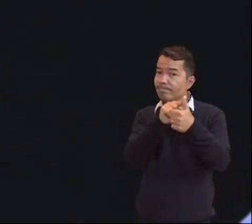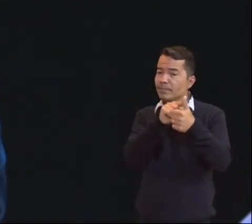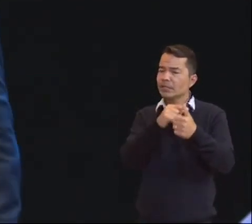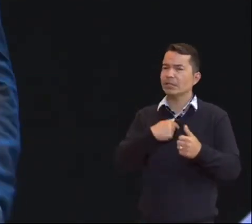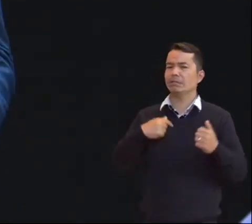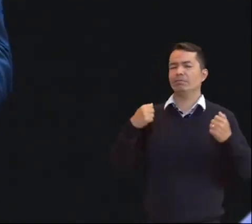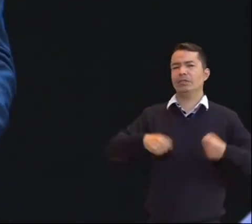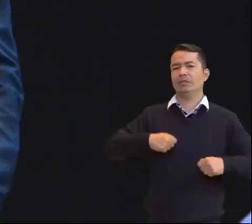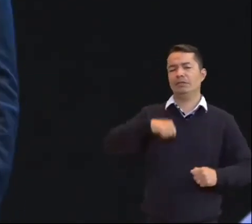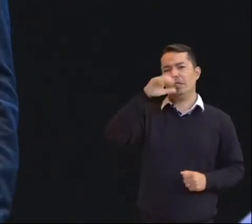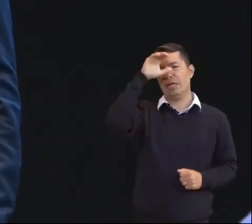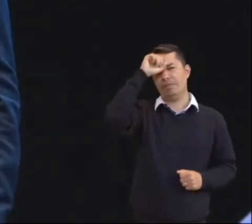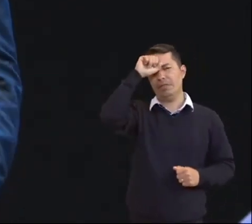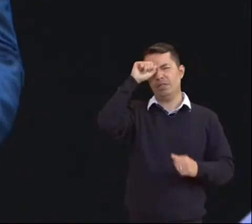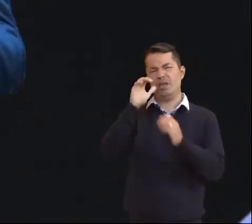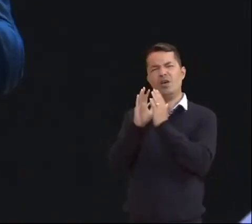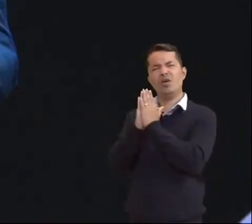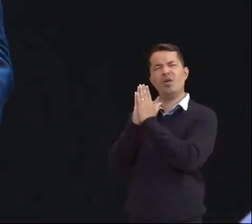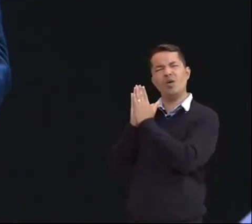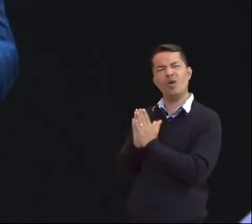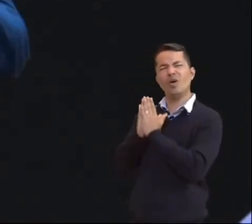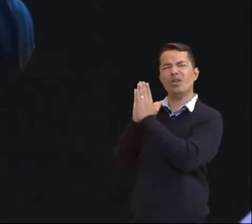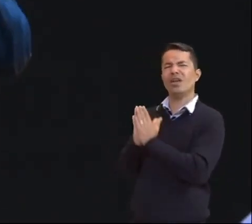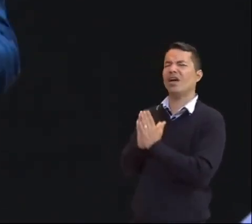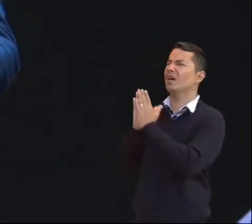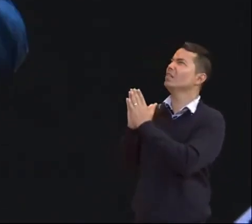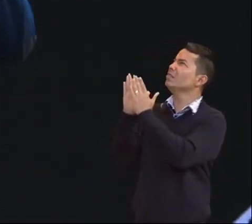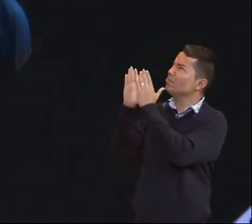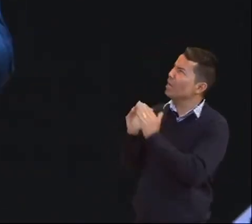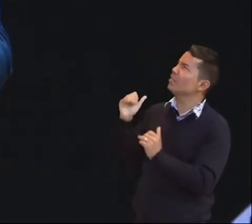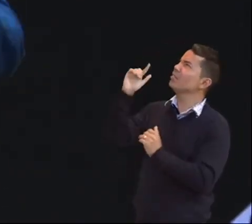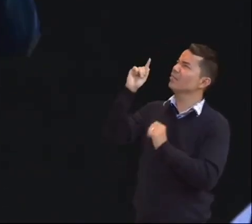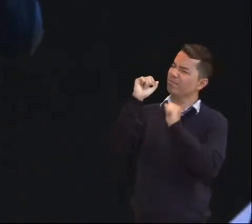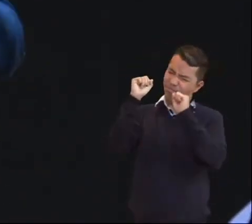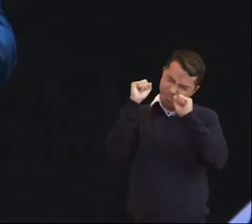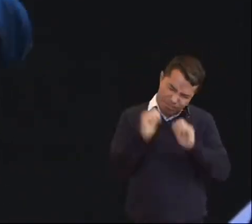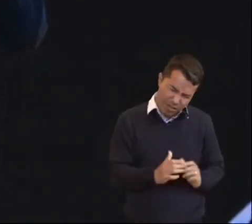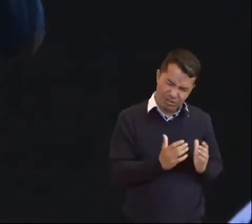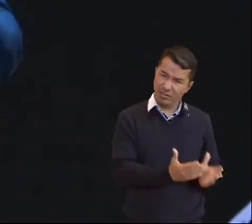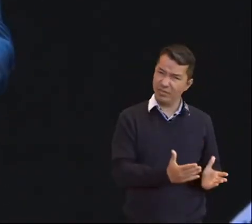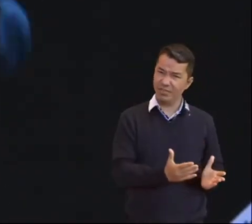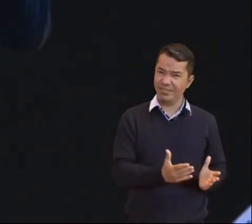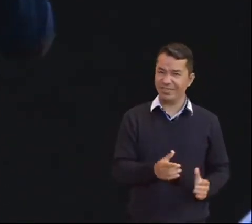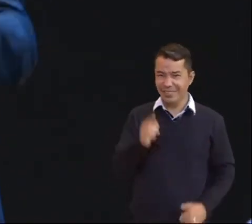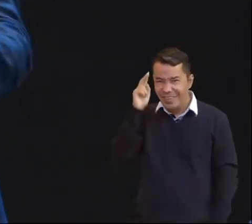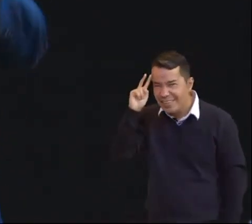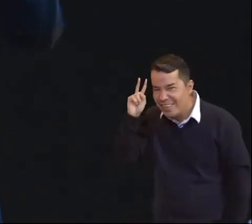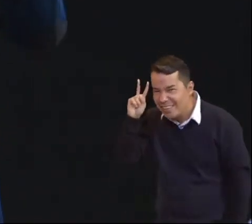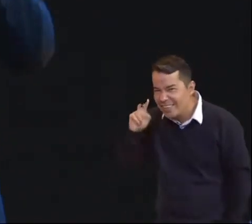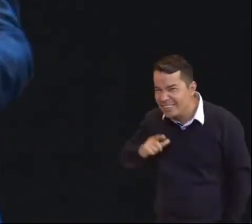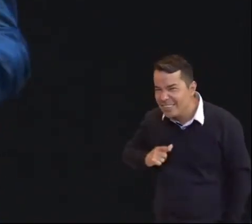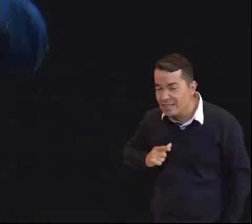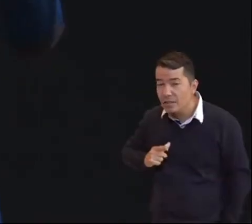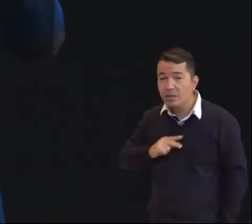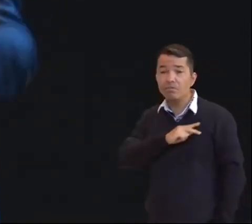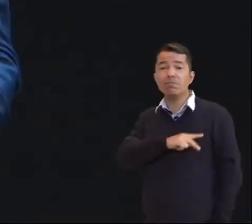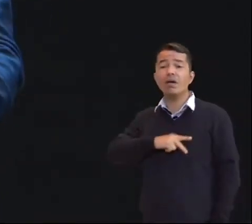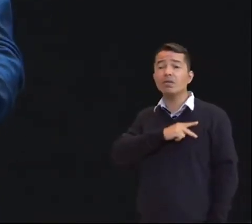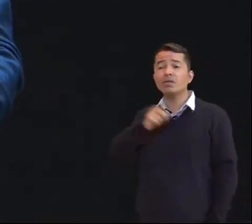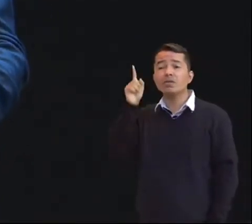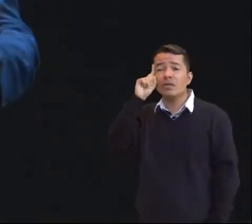intercessão. Ele vai dizer: ao lembrar-me constantemente de você, noite e dia,